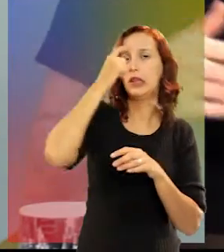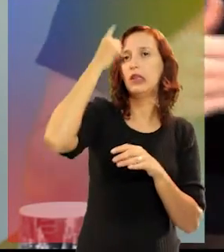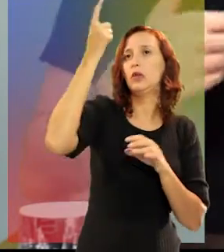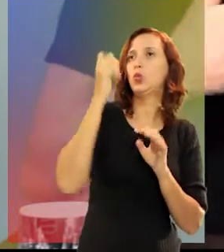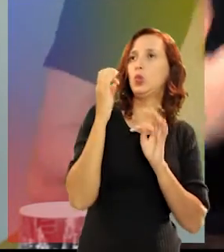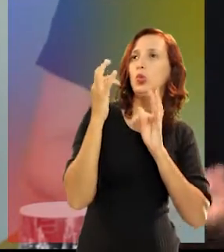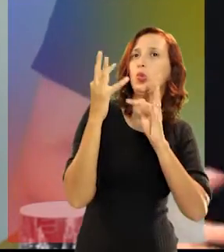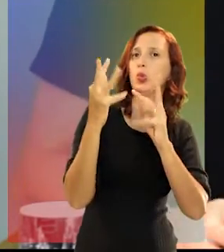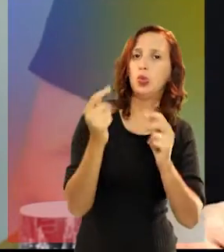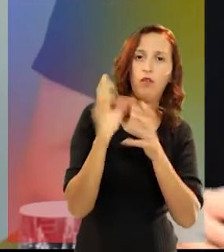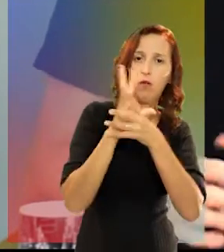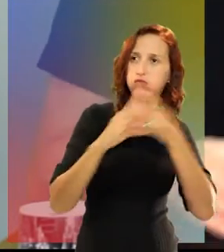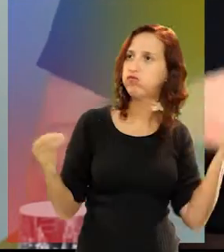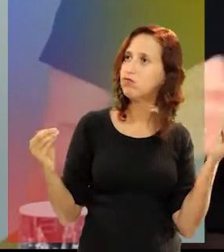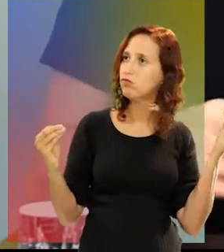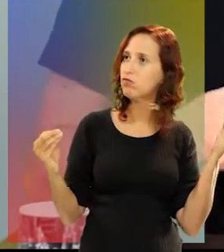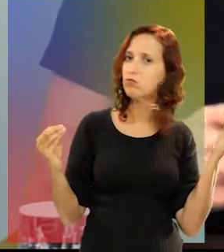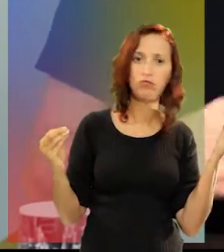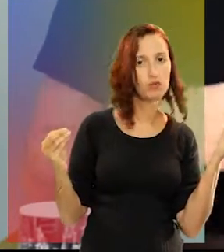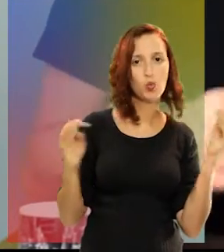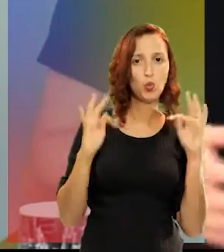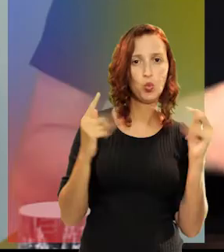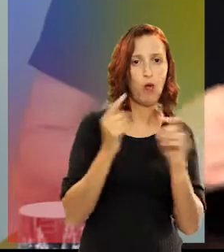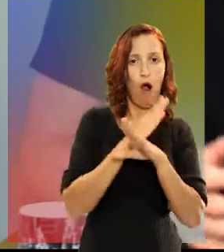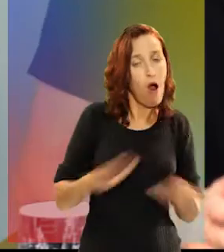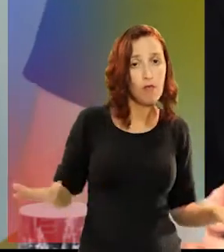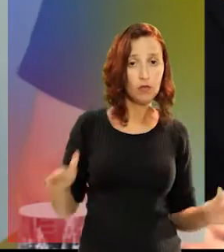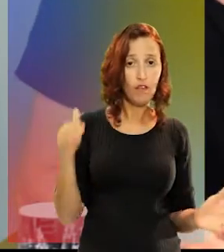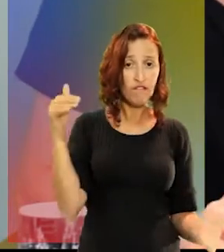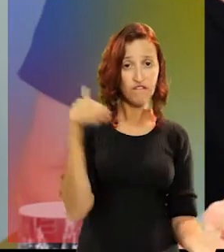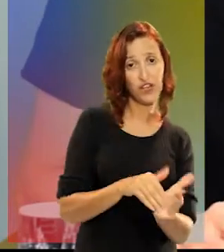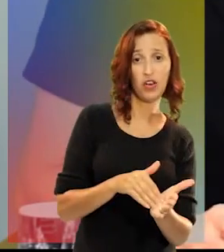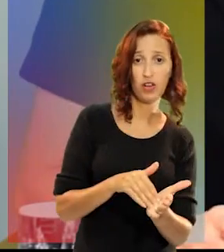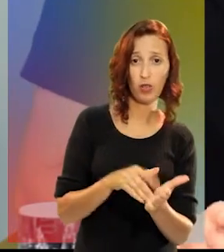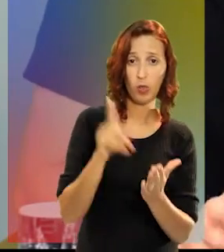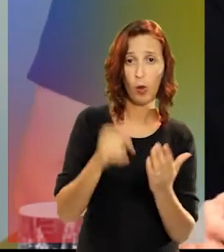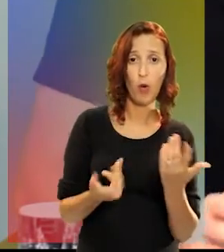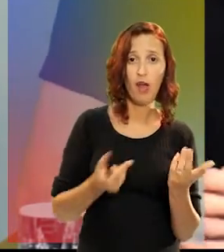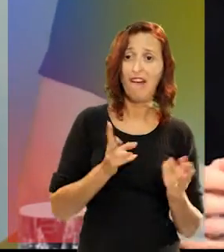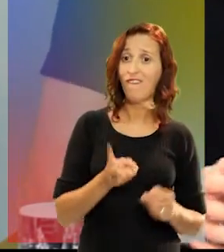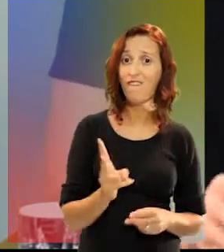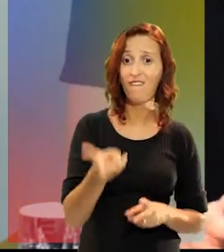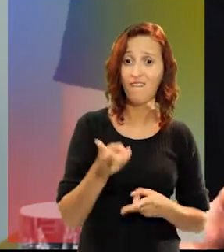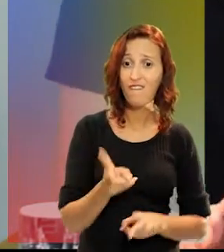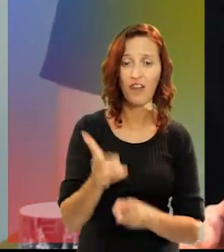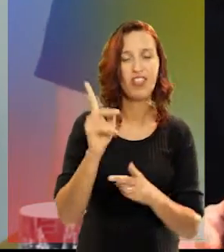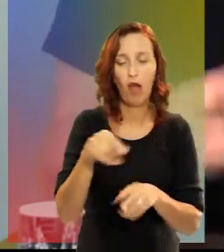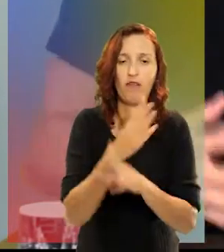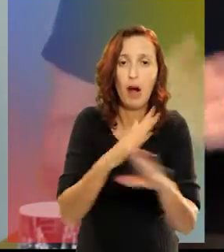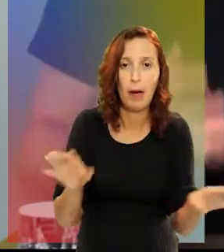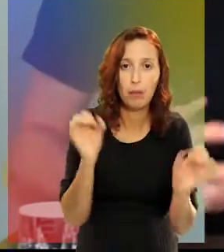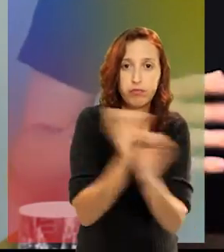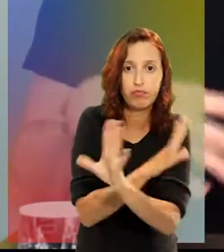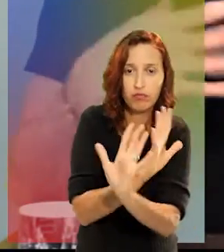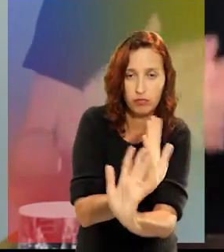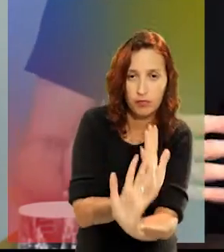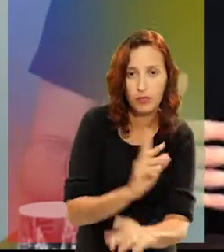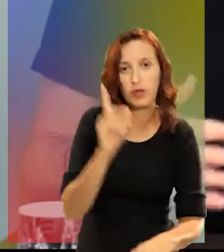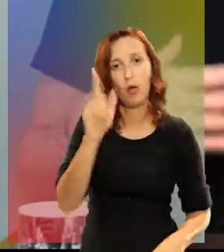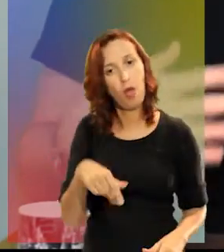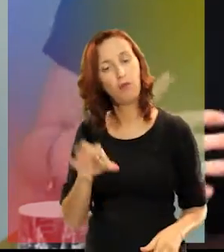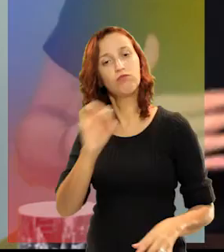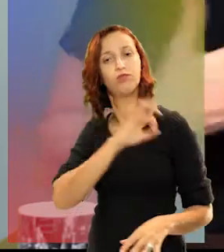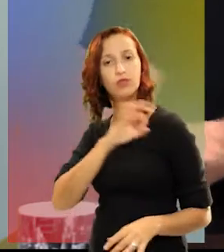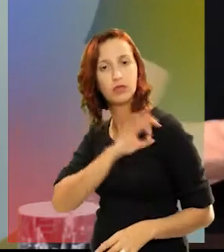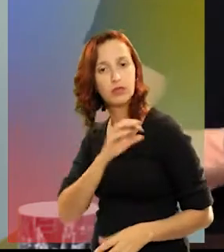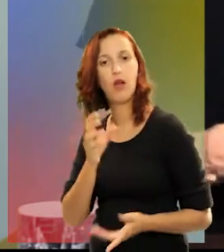faz simplesmente vão deixar de existir. São finitas, né? E não tem sentido segurar. Não adianta, vai acabar e é isso aí. É um detetive que é